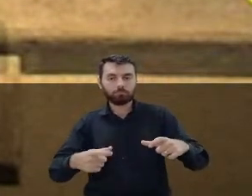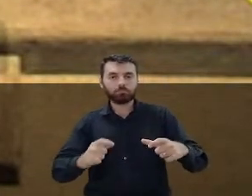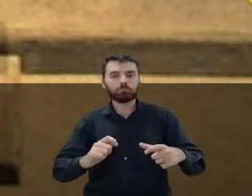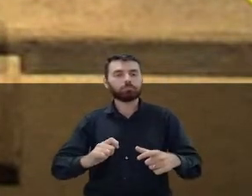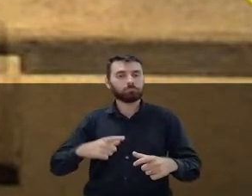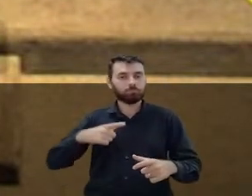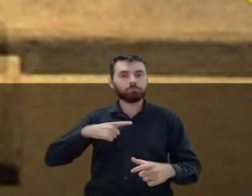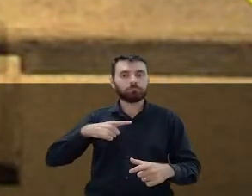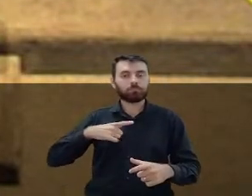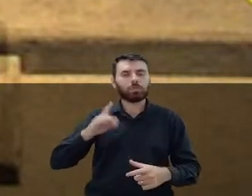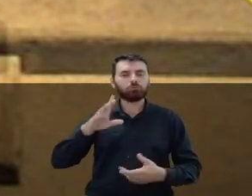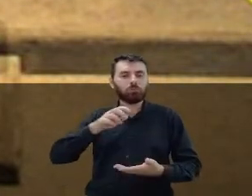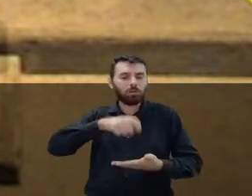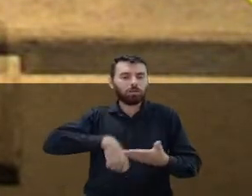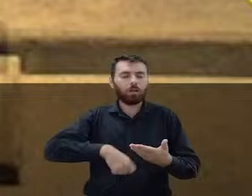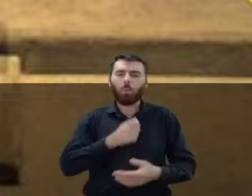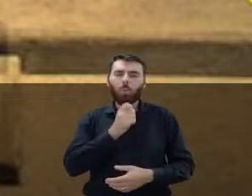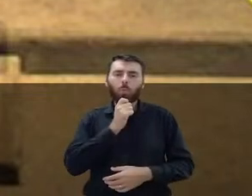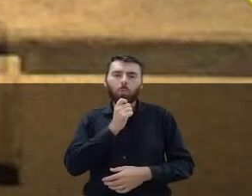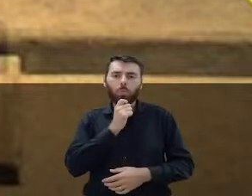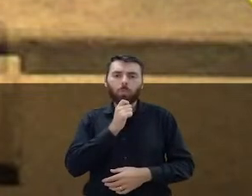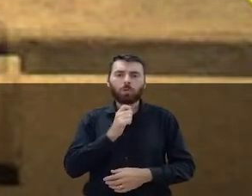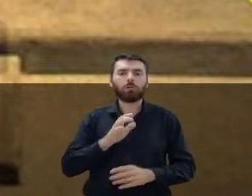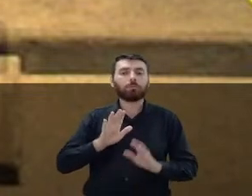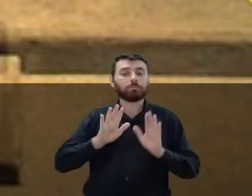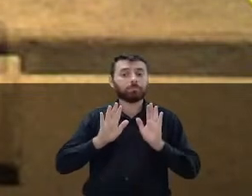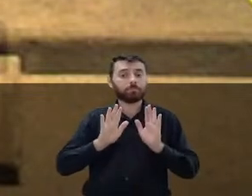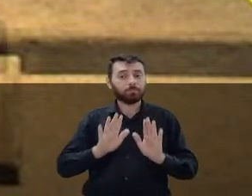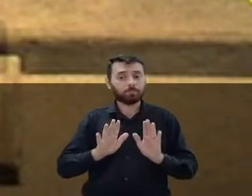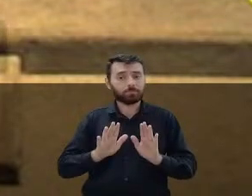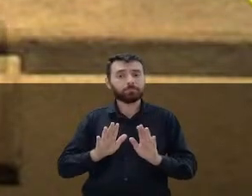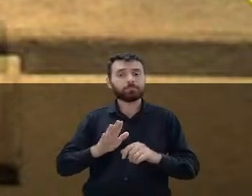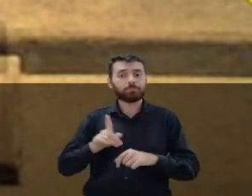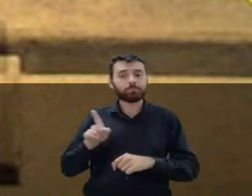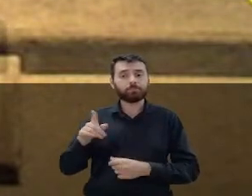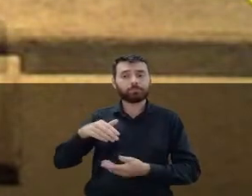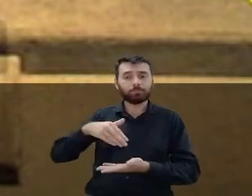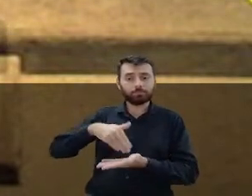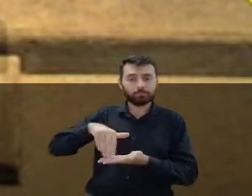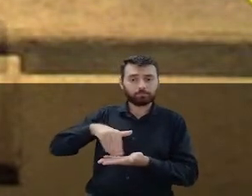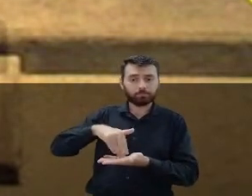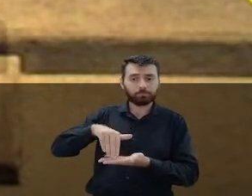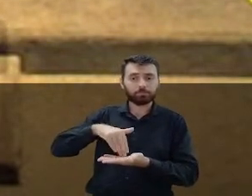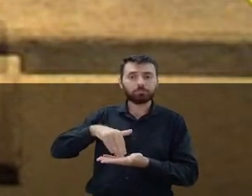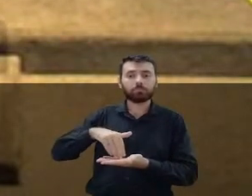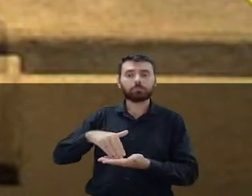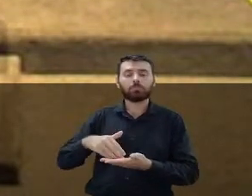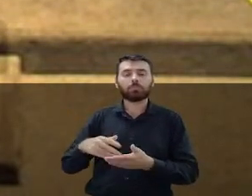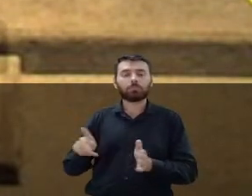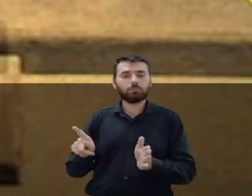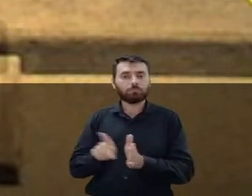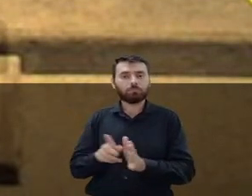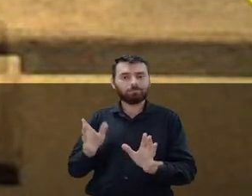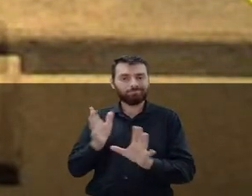não estão assinados, mas que o próprio escritório de contabilidade